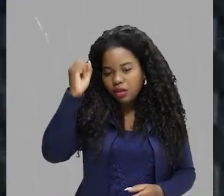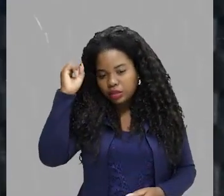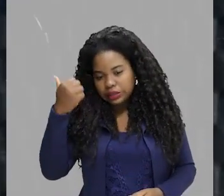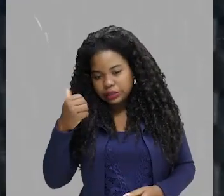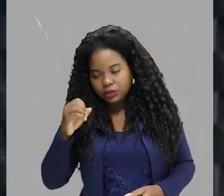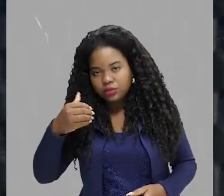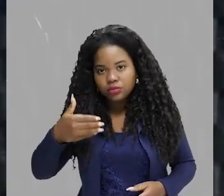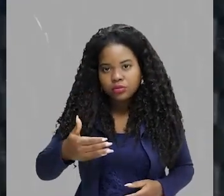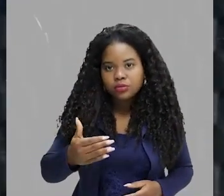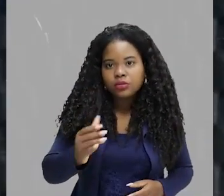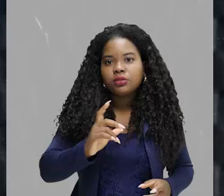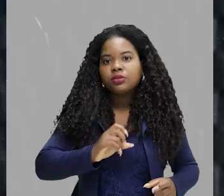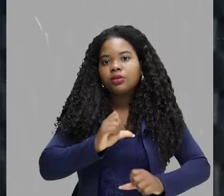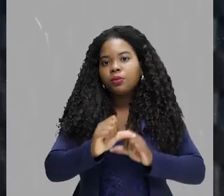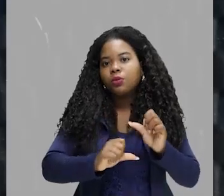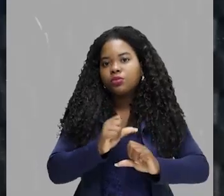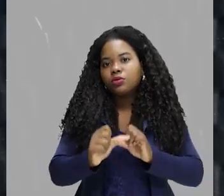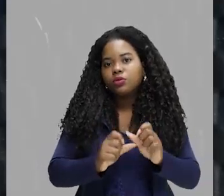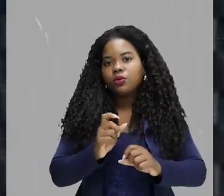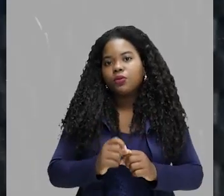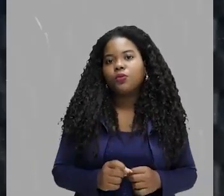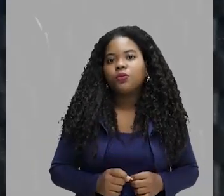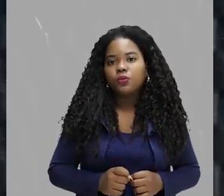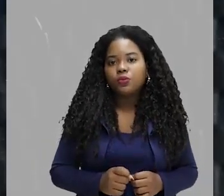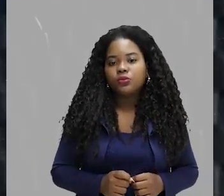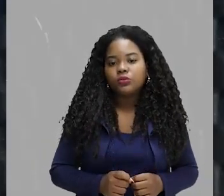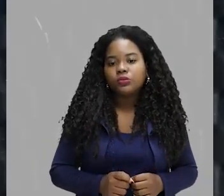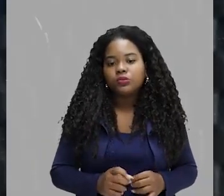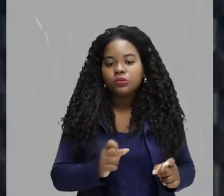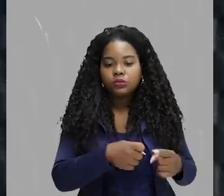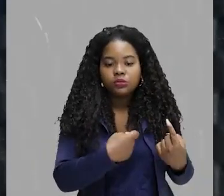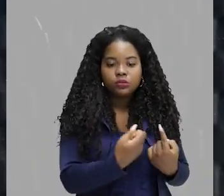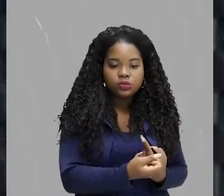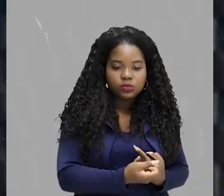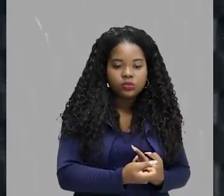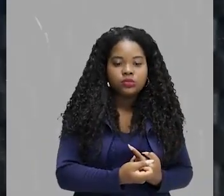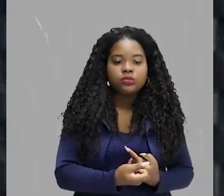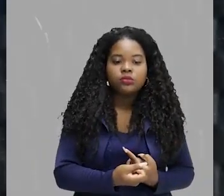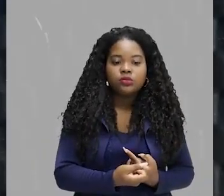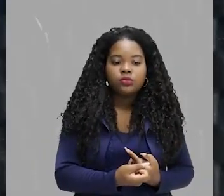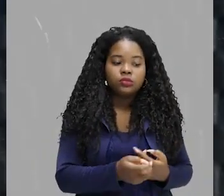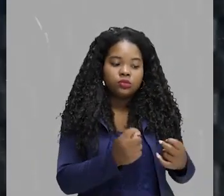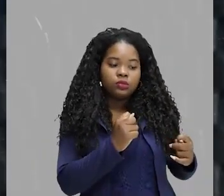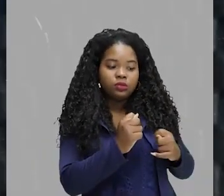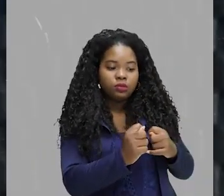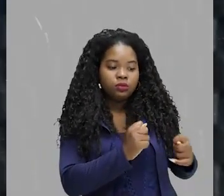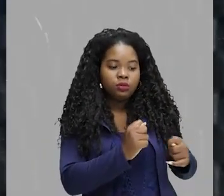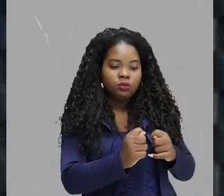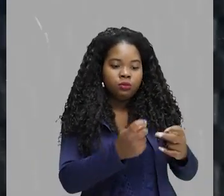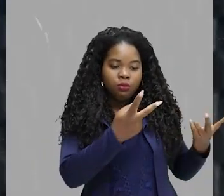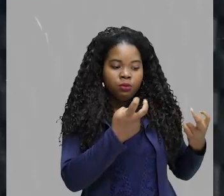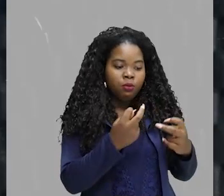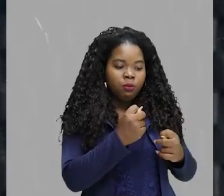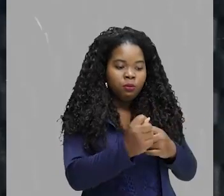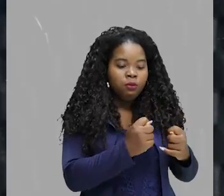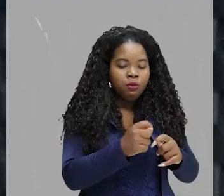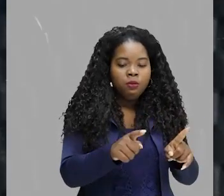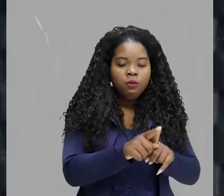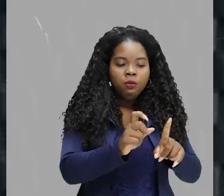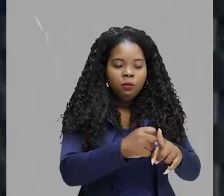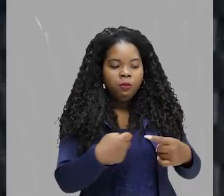XVIII que transformou bastante a sociedade do ponto de vista econômico, do ponto de